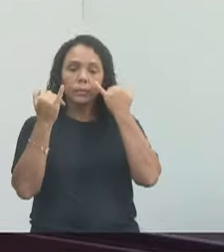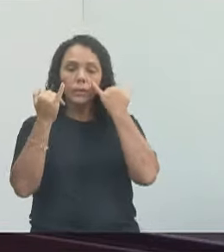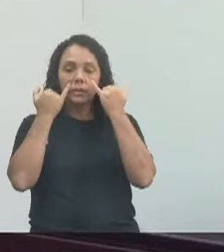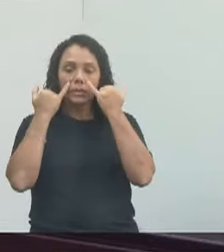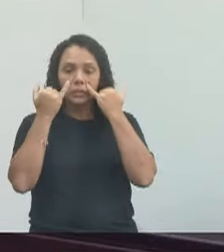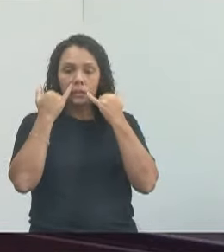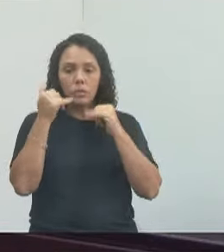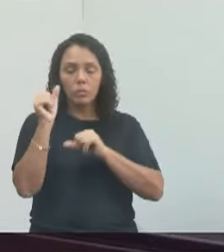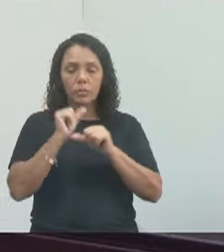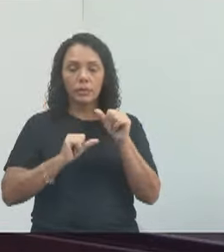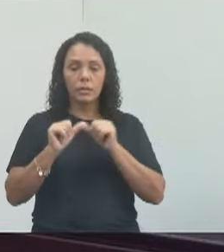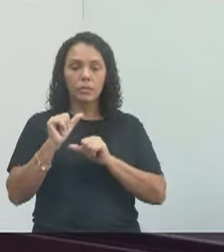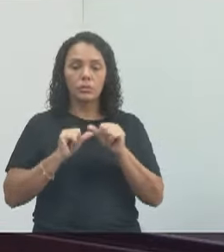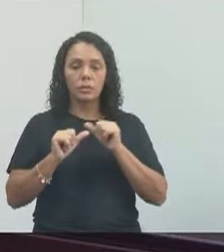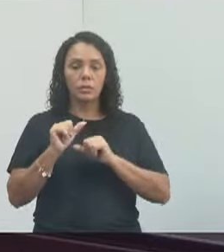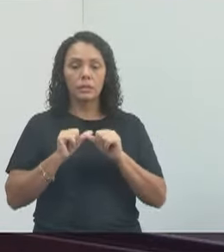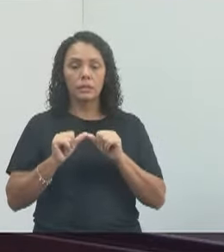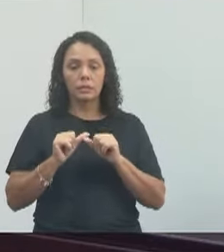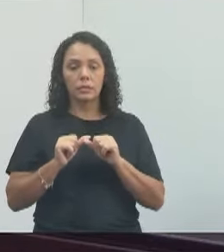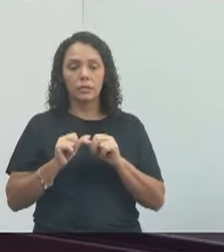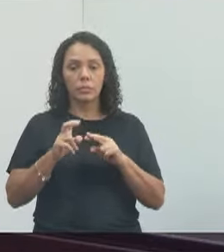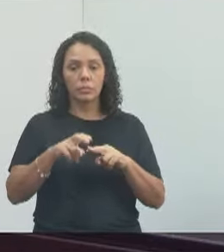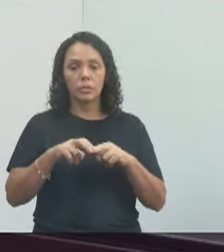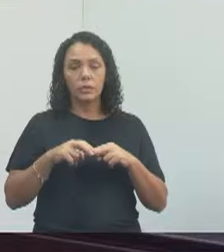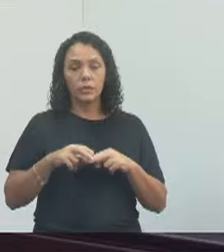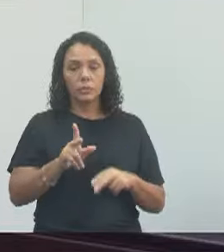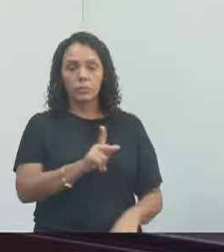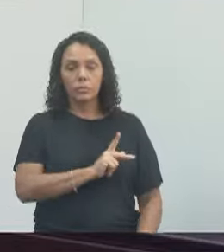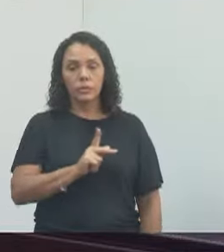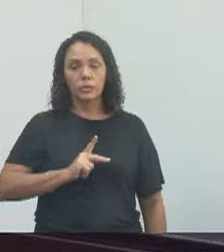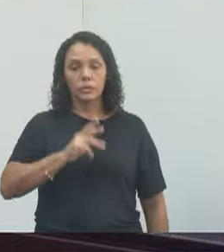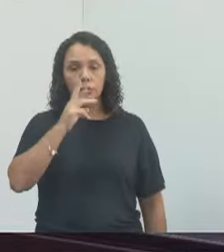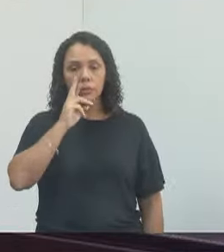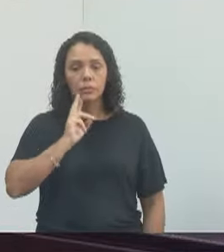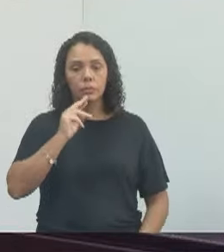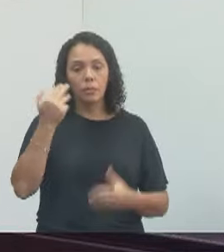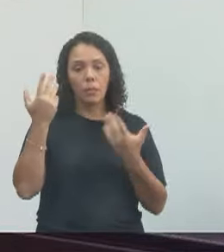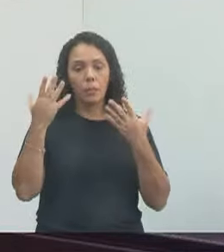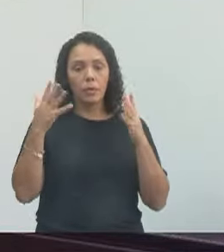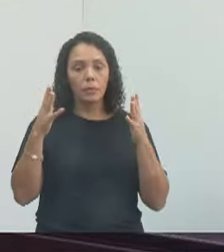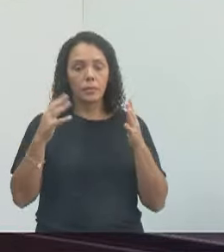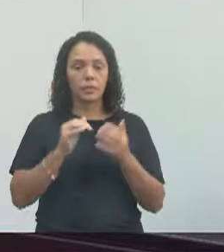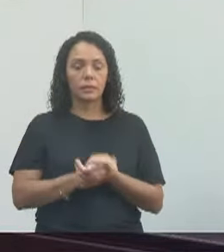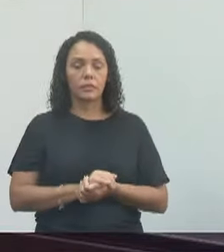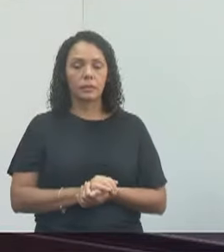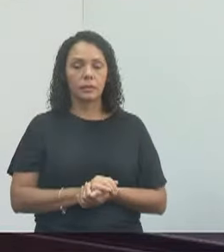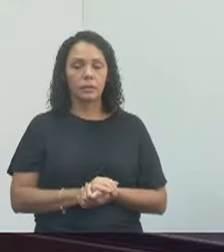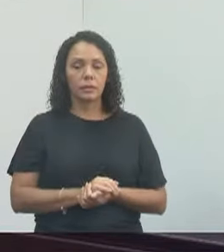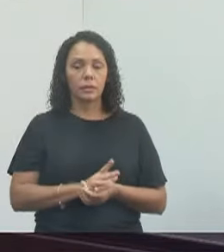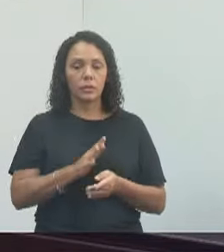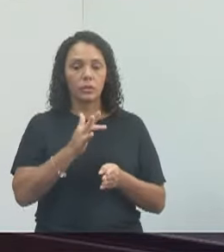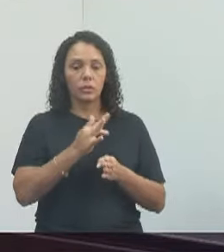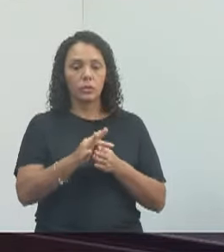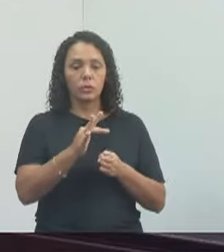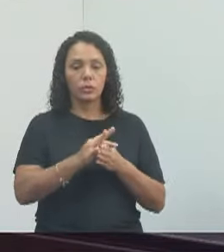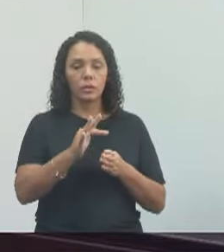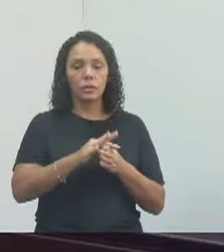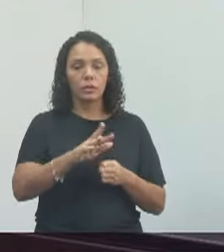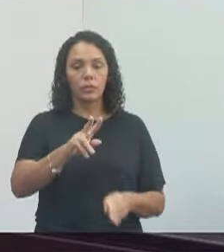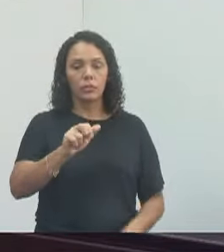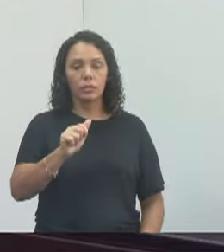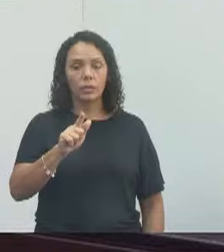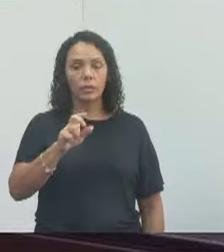ter um ajuste Então parabéns pastor Rogério Timóteo em nome do do conselheiro tutelar Wagner quero